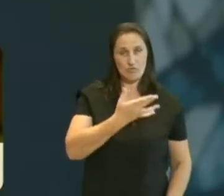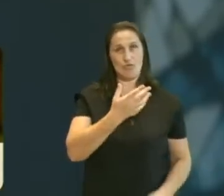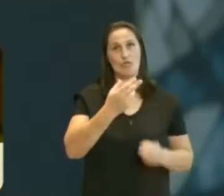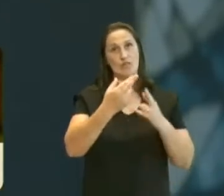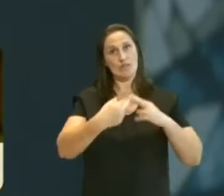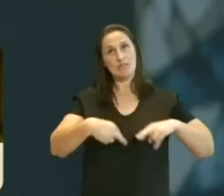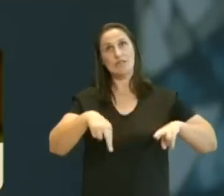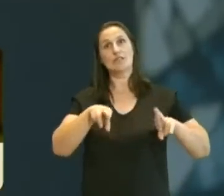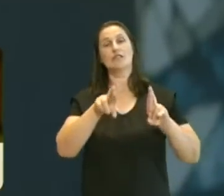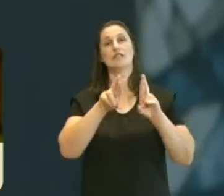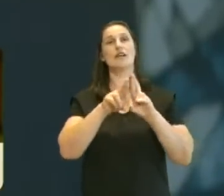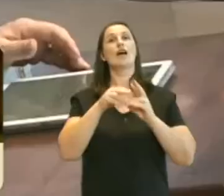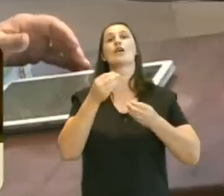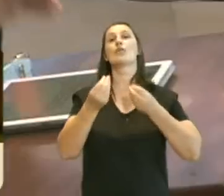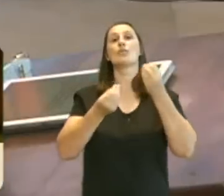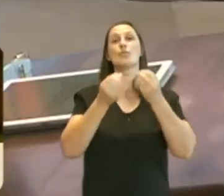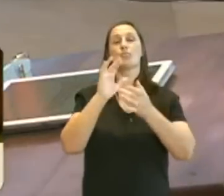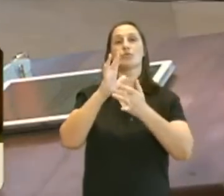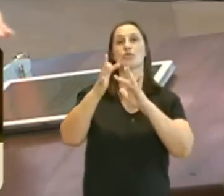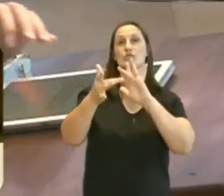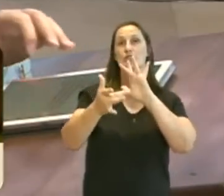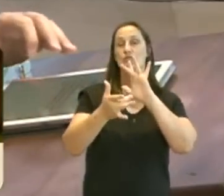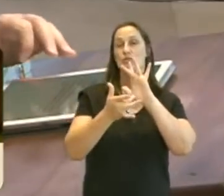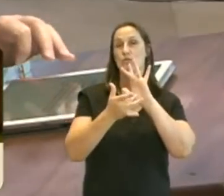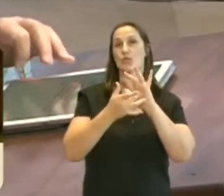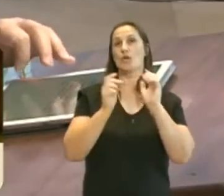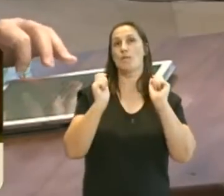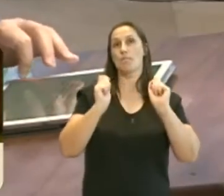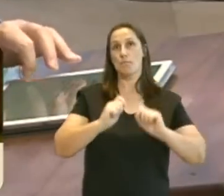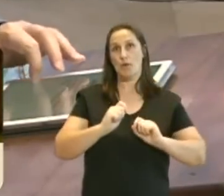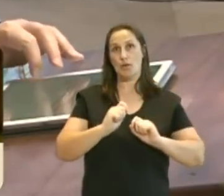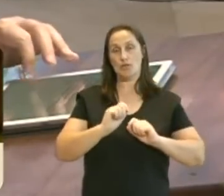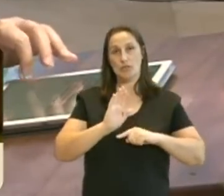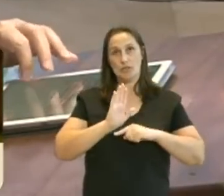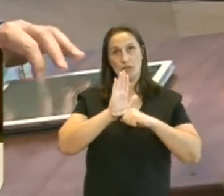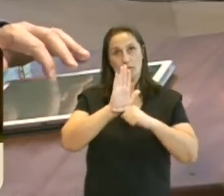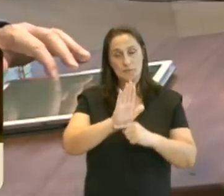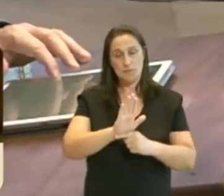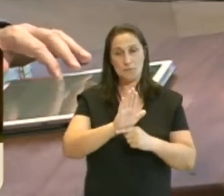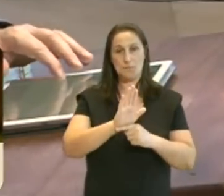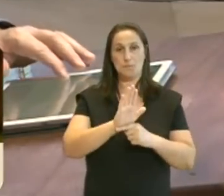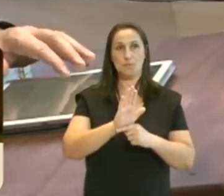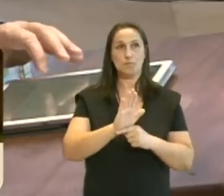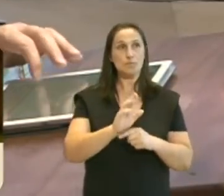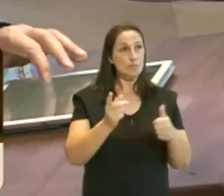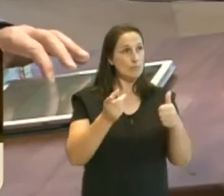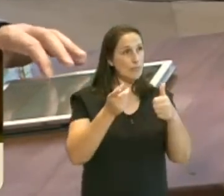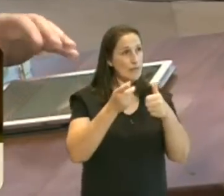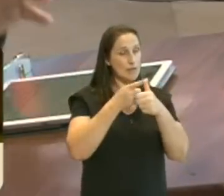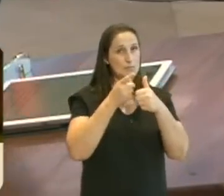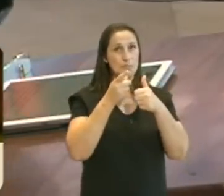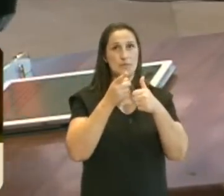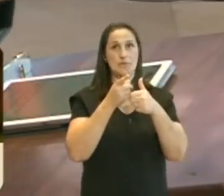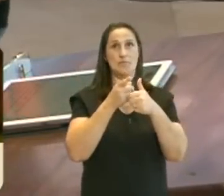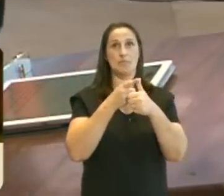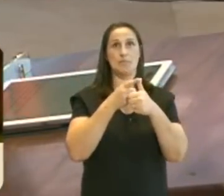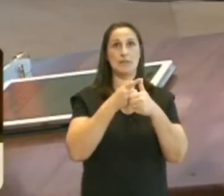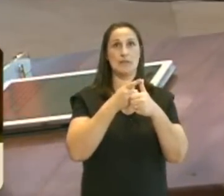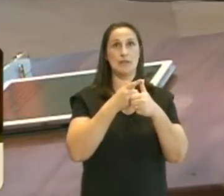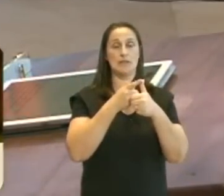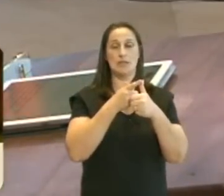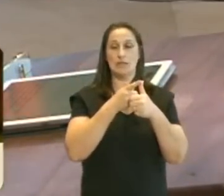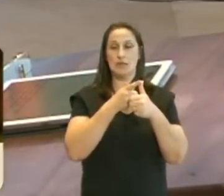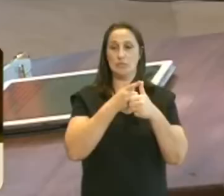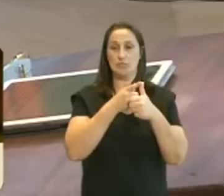você ressurgir das suas próprias cinzas. E a primeira figura aqui, não é?